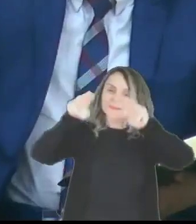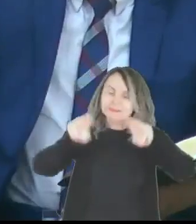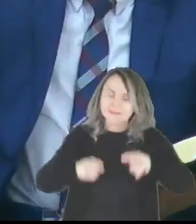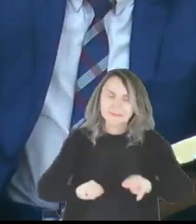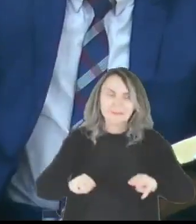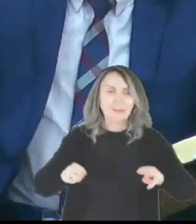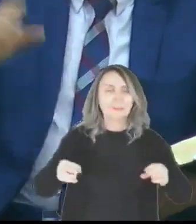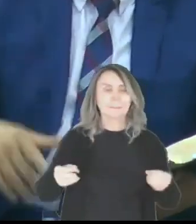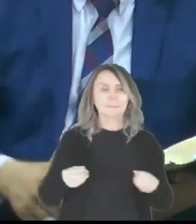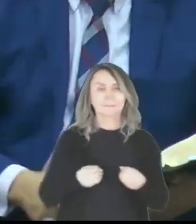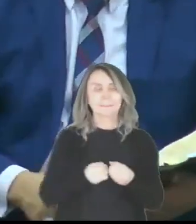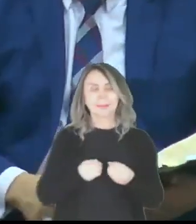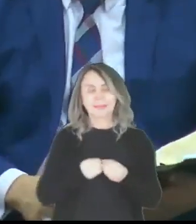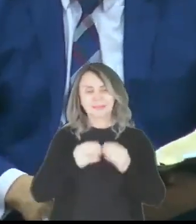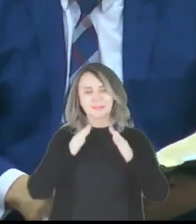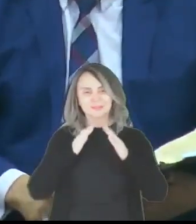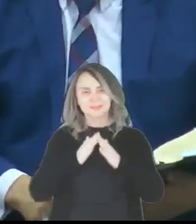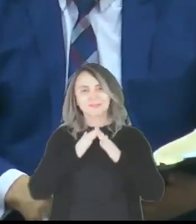nessa noite?